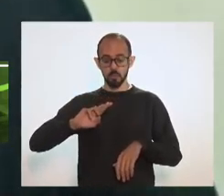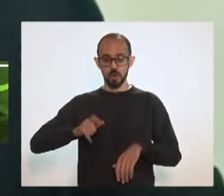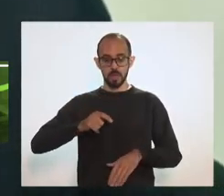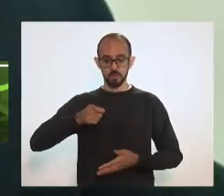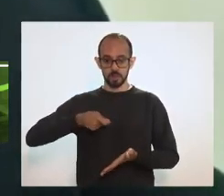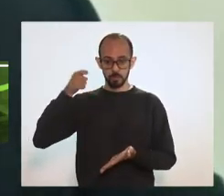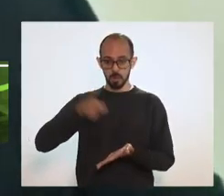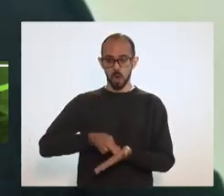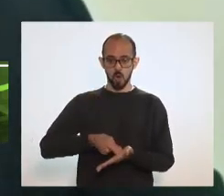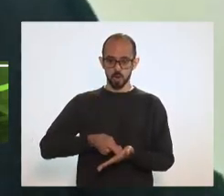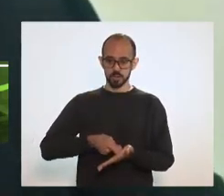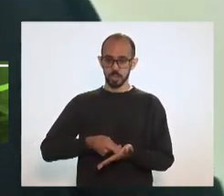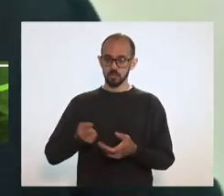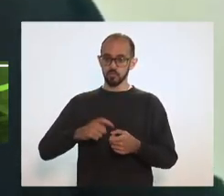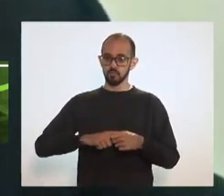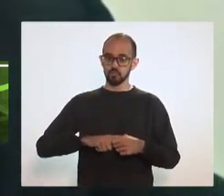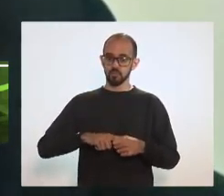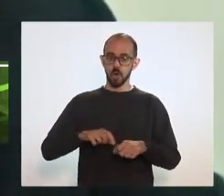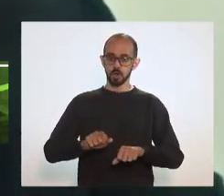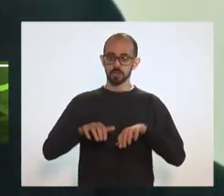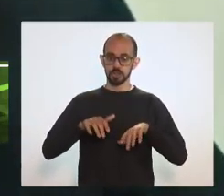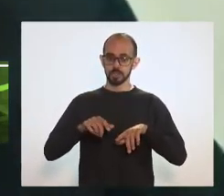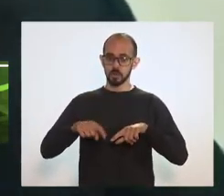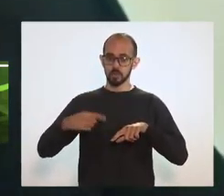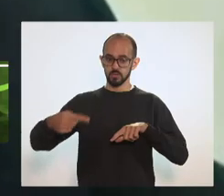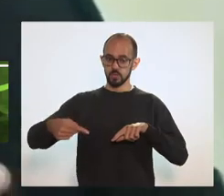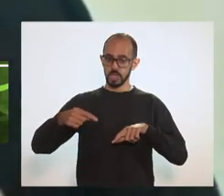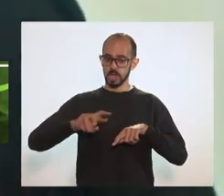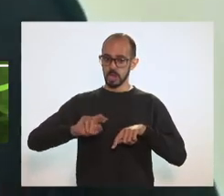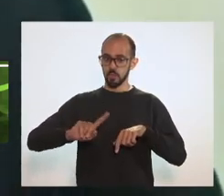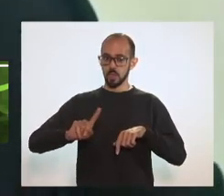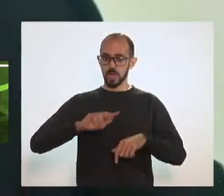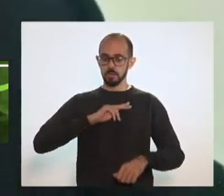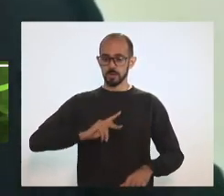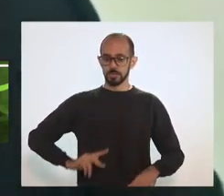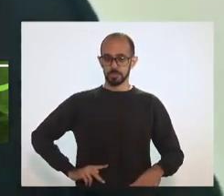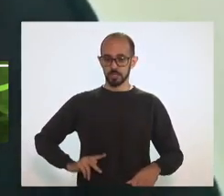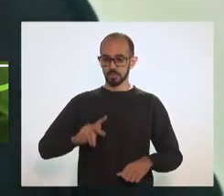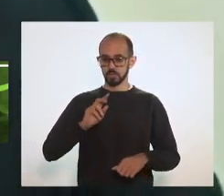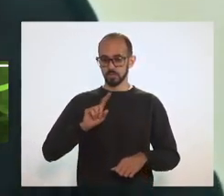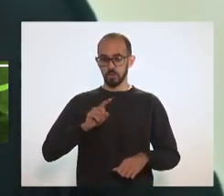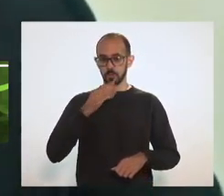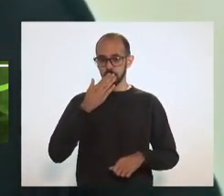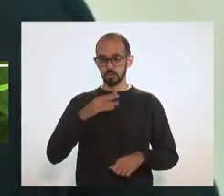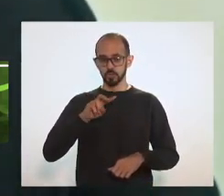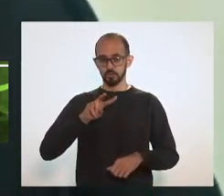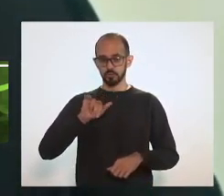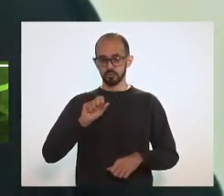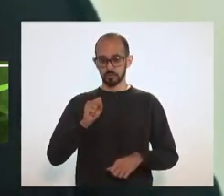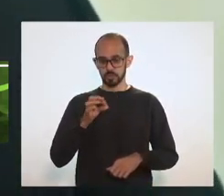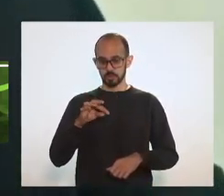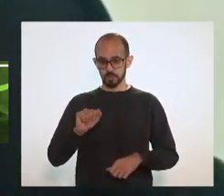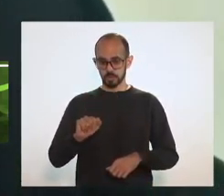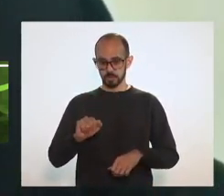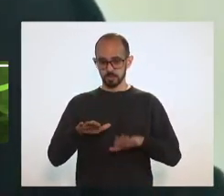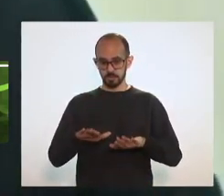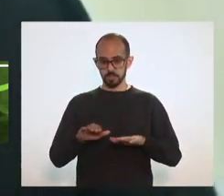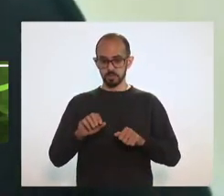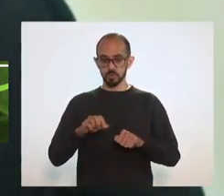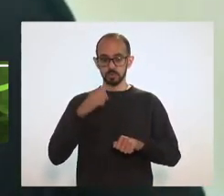de pauta. O relator, assim como todos nós relatores, podem voltar com o projeto assim que ele bem entender.